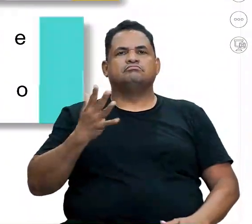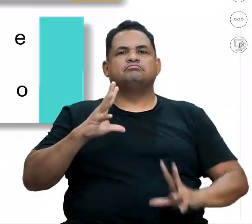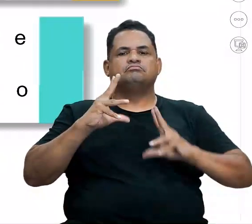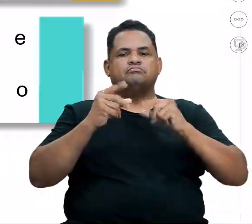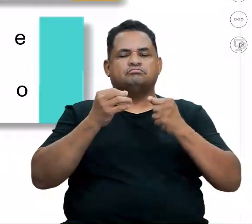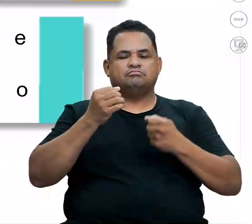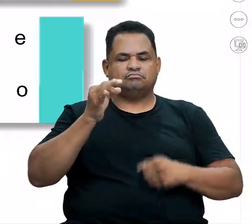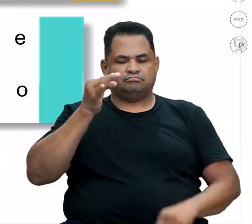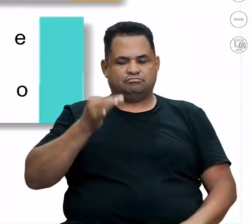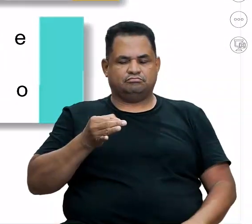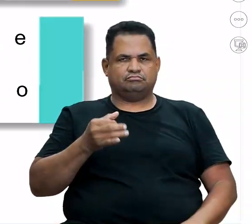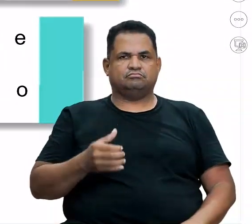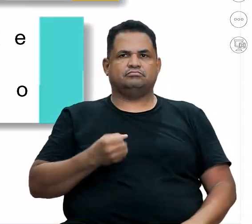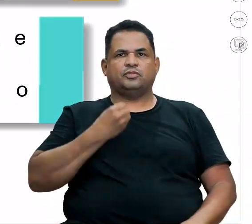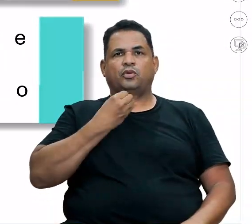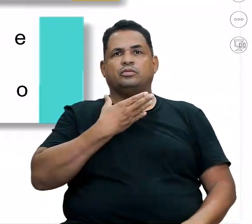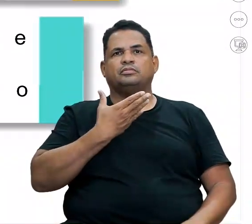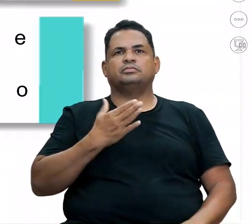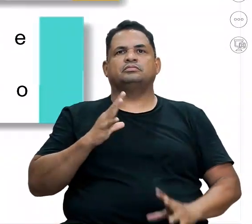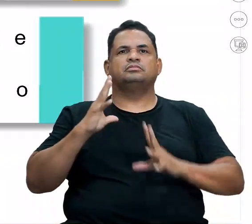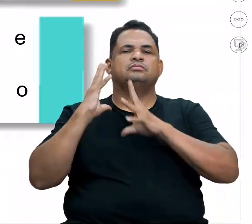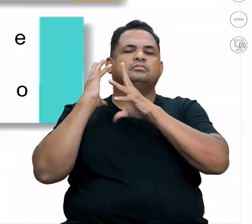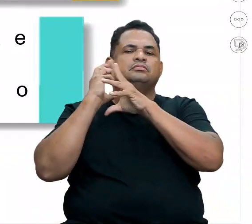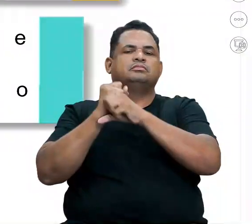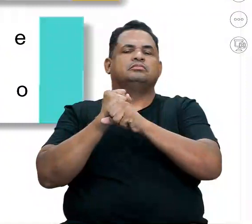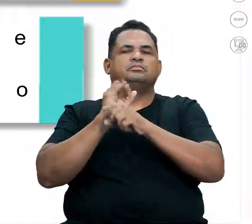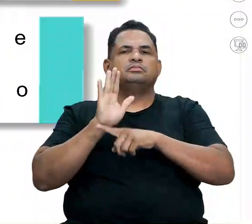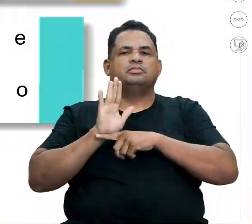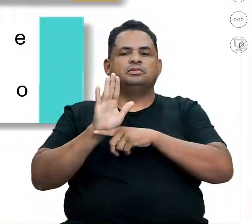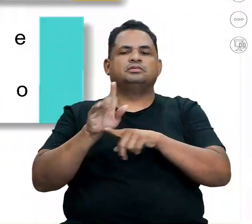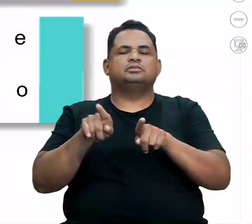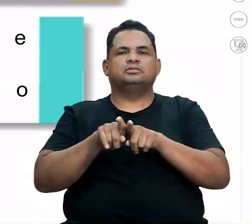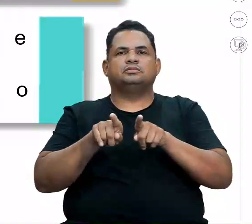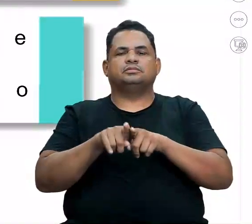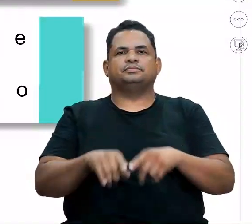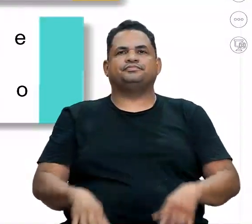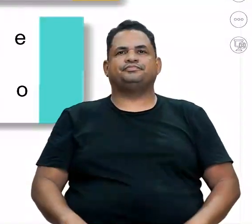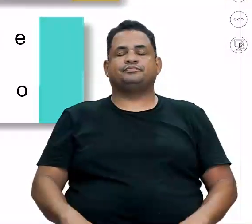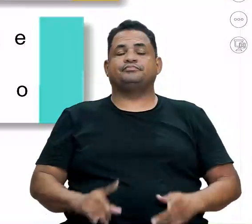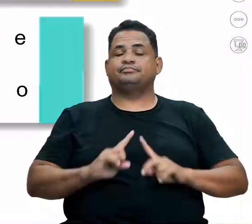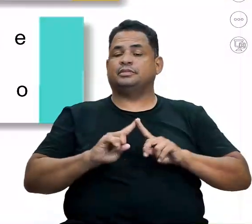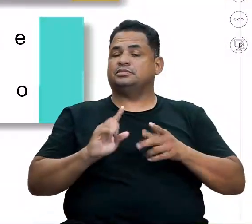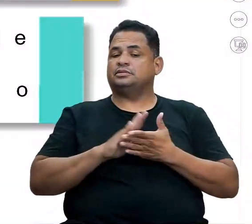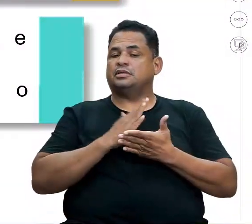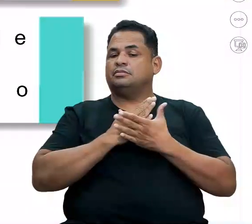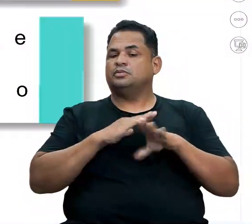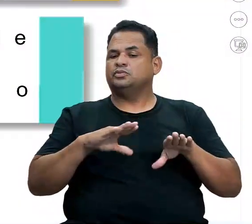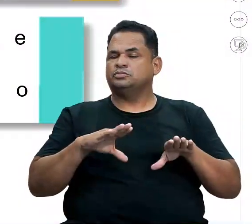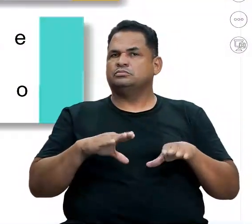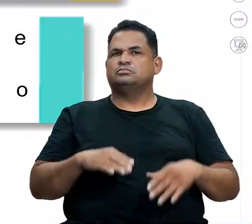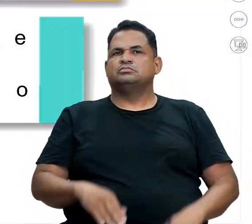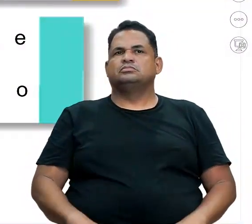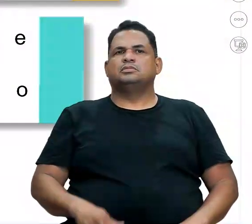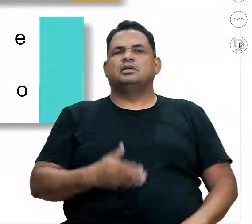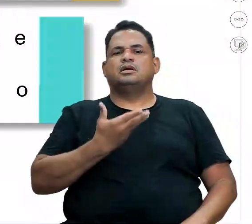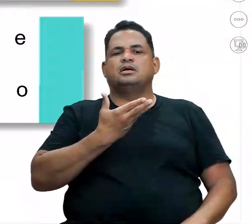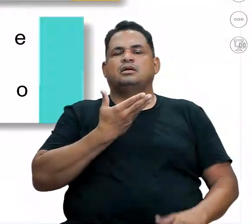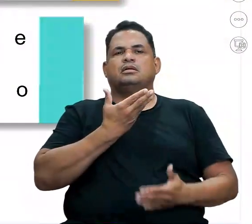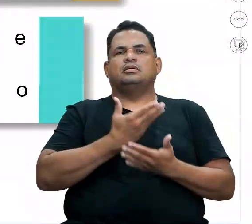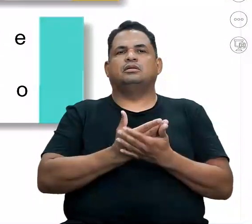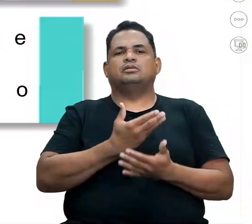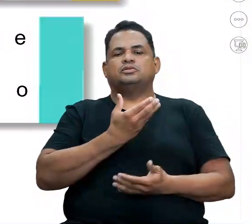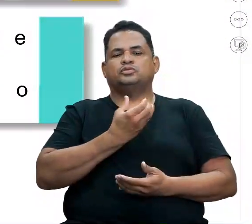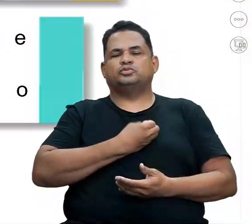tá bom? E a revisão vai ajudar vocês mais e mais. Mas ainda não acabou. Estamos aqui na aula 22, que tem como título